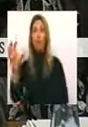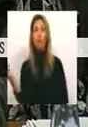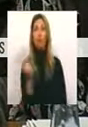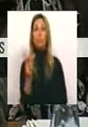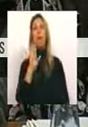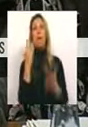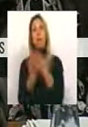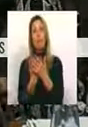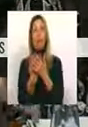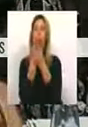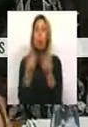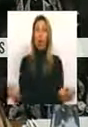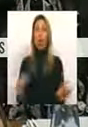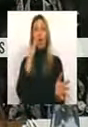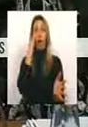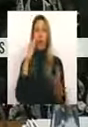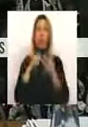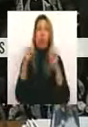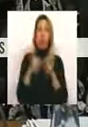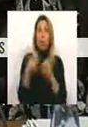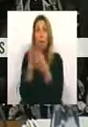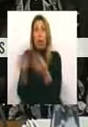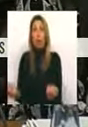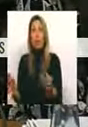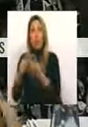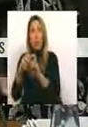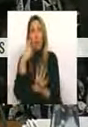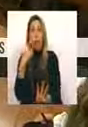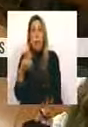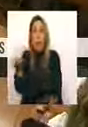grave conflito é uma forma de superar os problemas que eles ficam obrigados